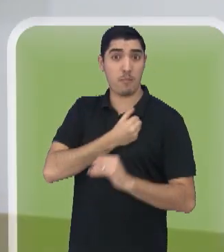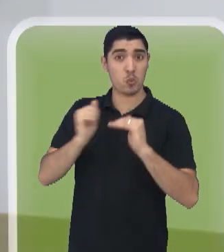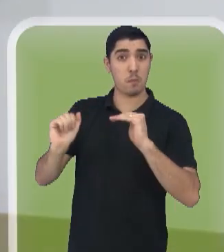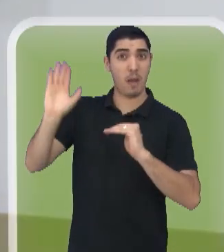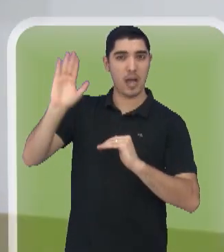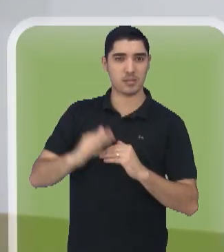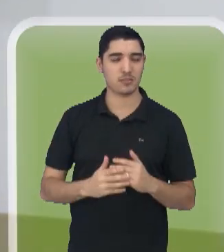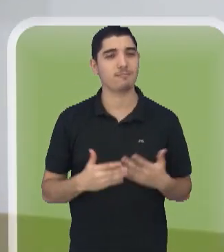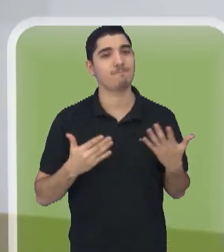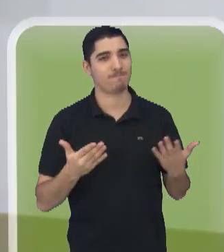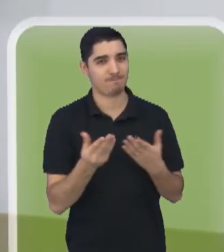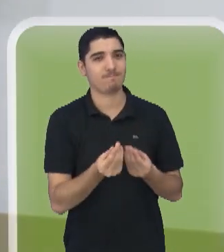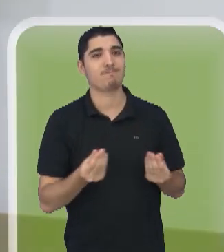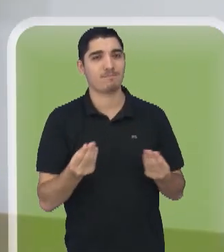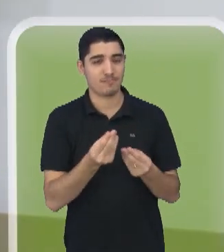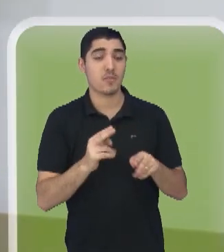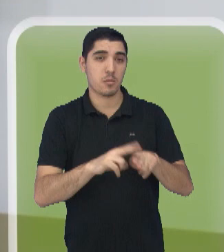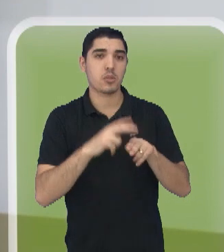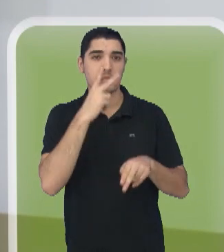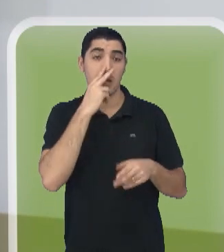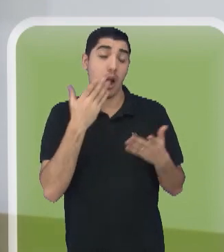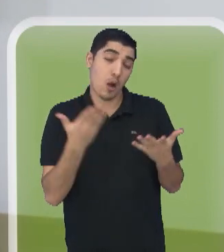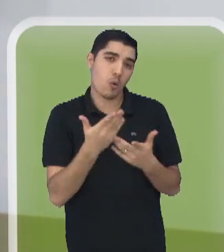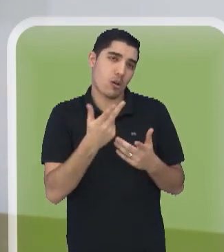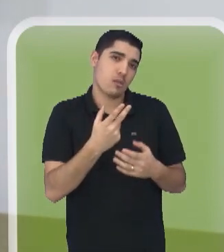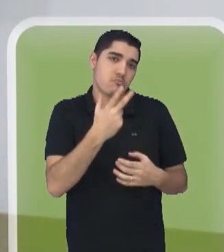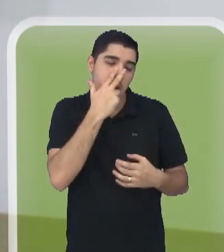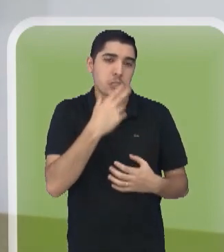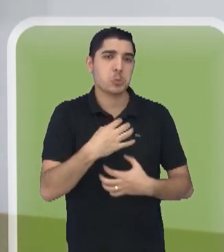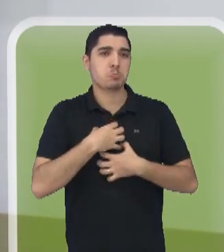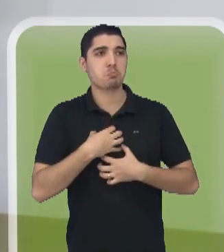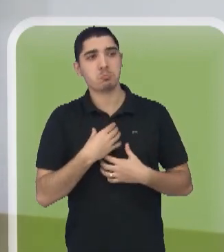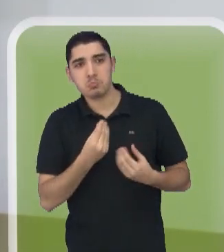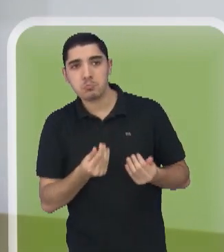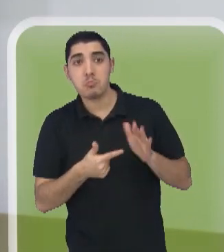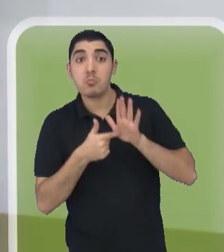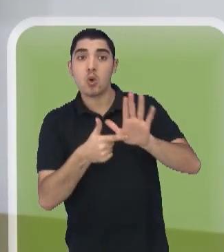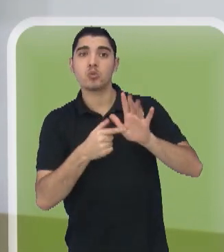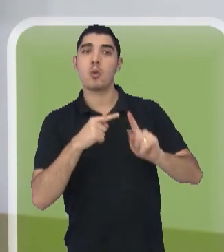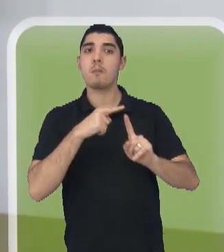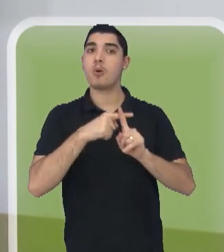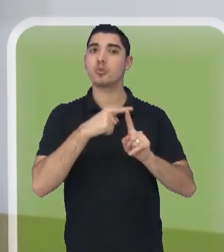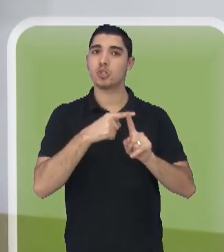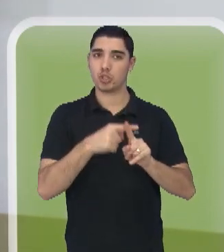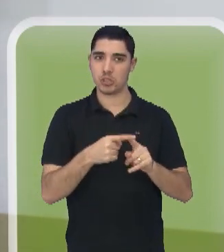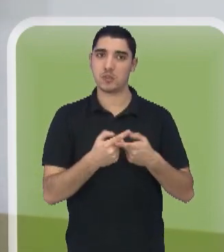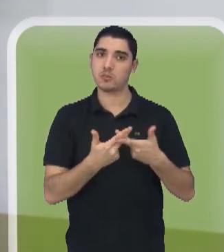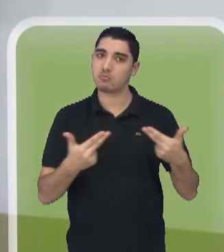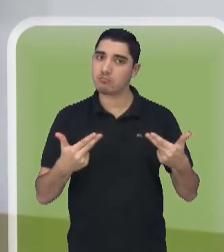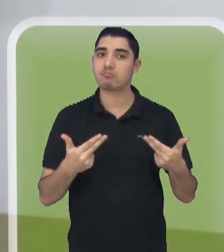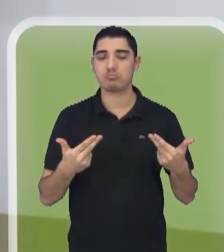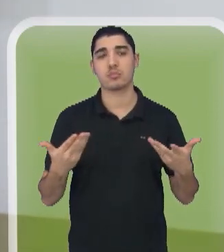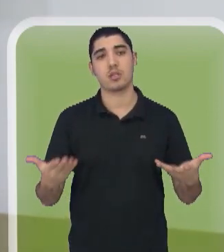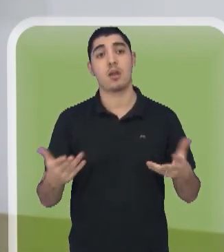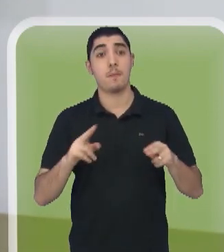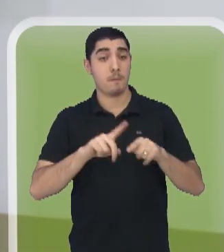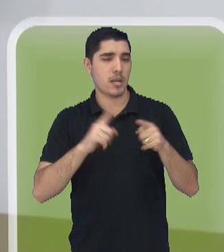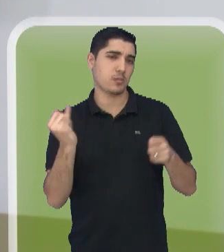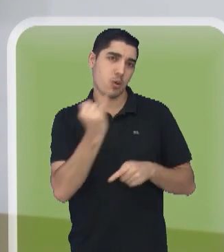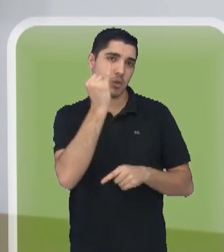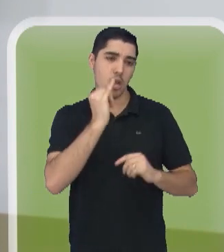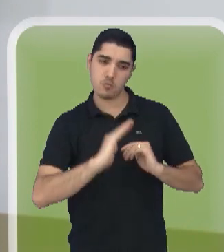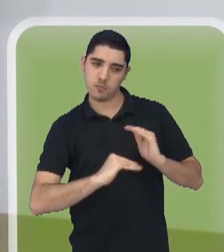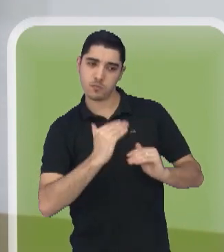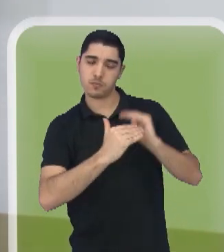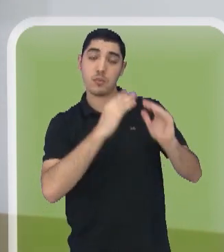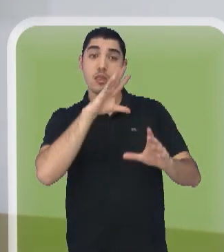acho que ficou um ponto positivo aí do que o São José tem mostrado nesse segundo turno aí. É importante a evolução do São José